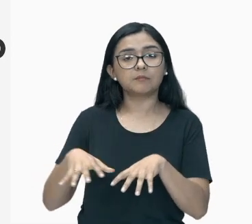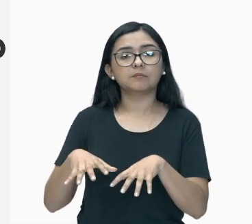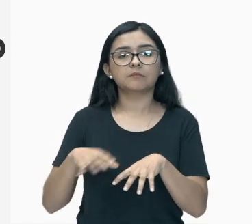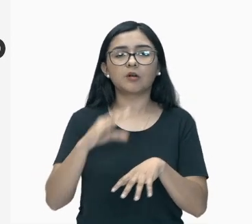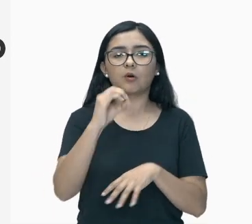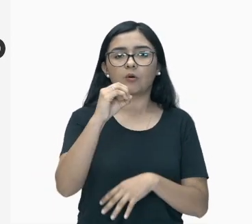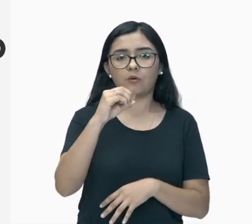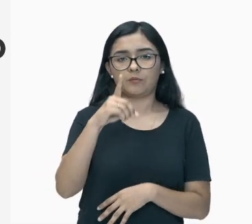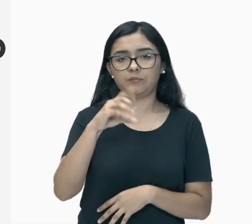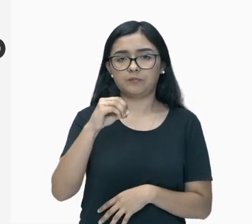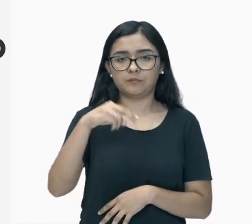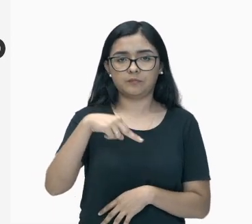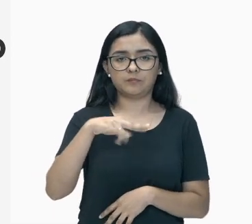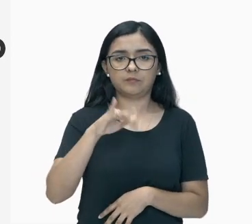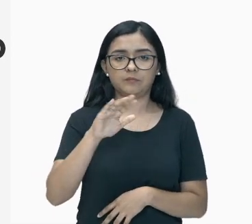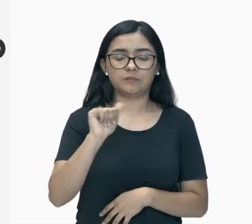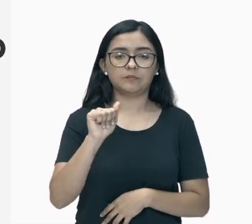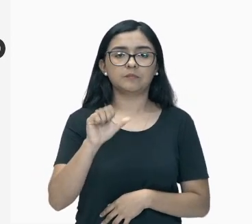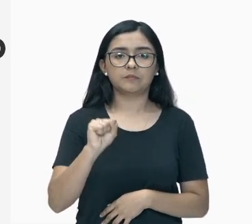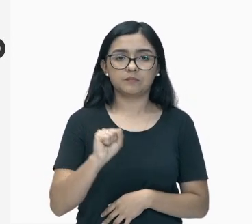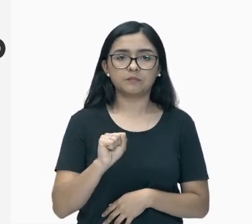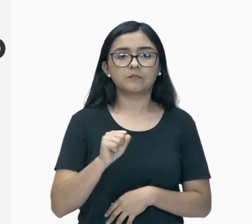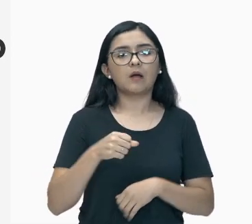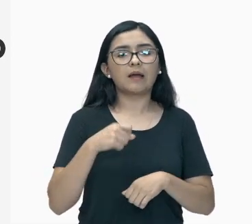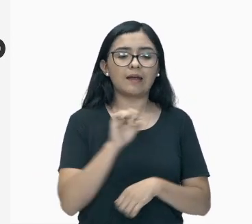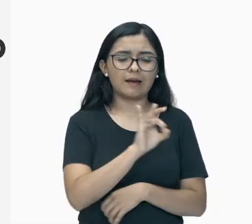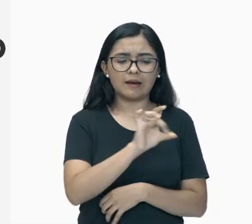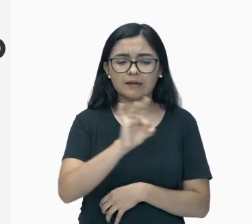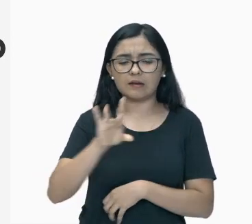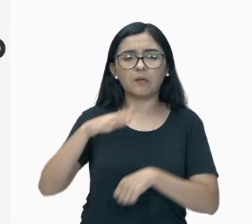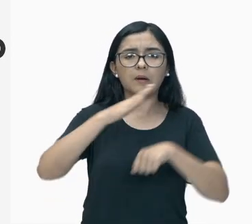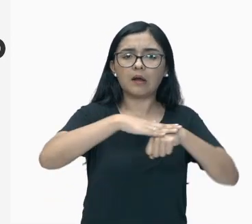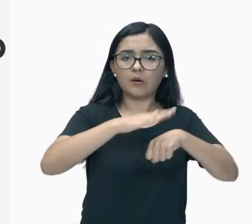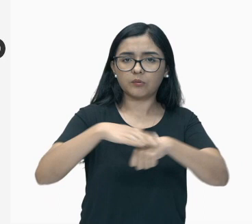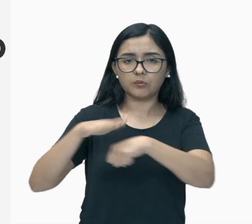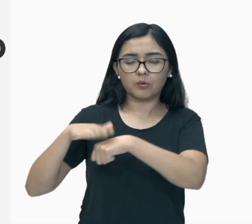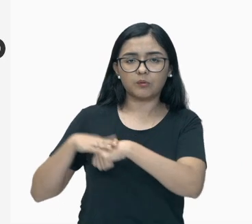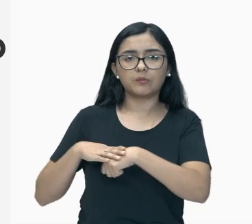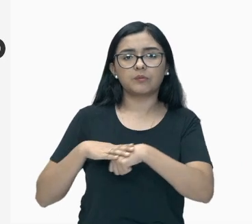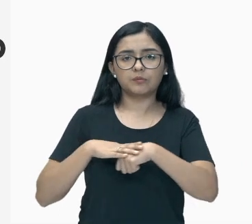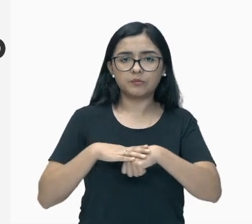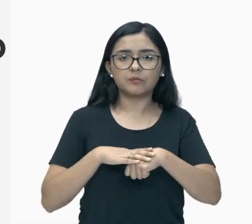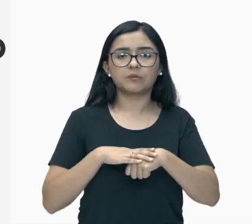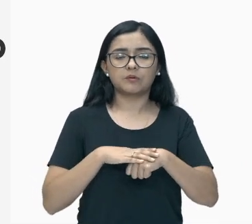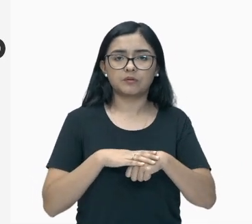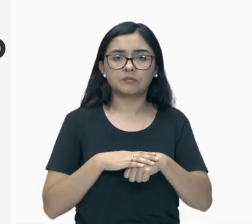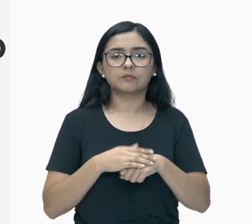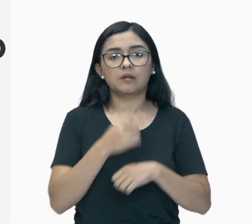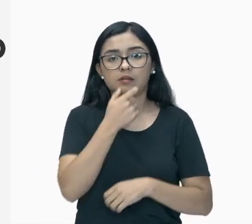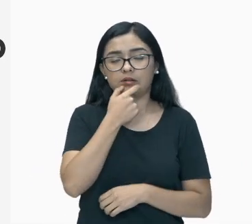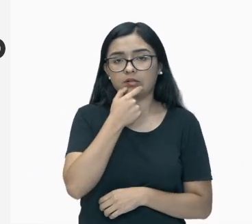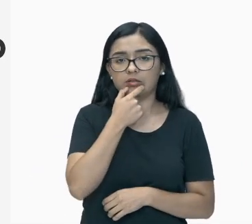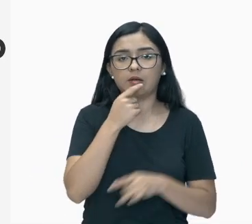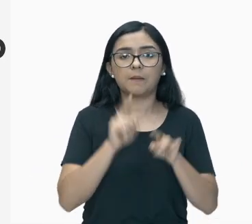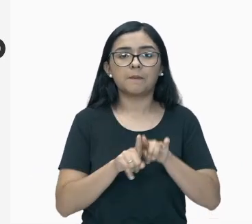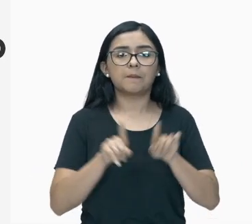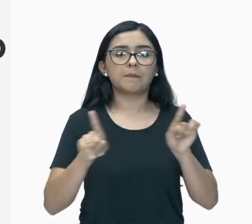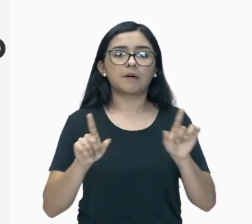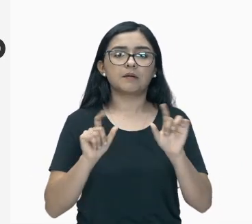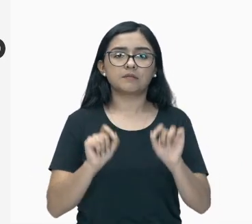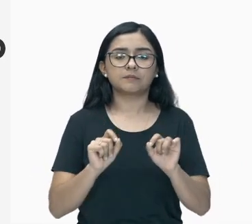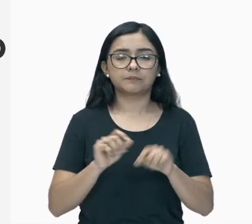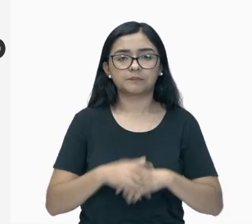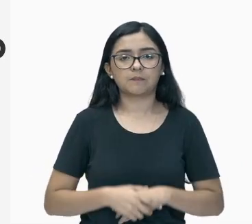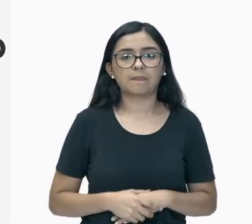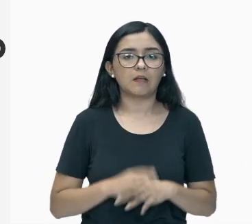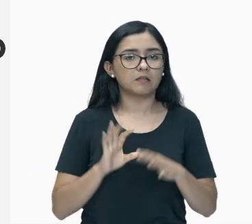eram como que fossem autônomas, né? Eram colônias da Inglaterra, porém ela estava ali quase